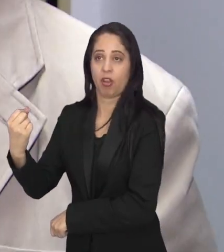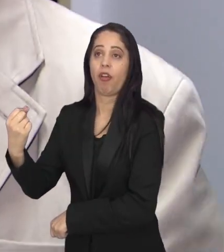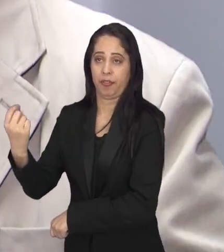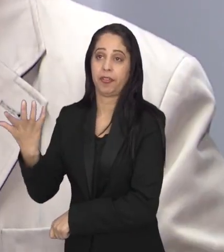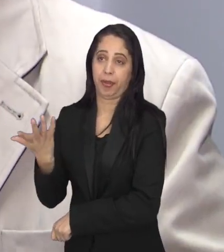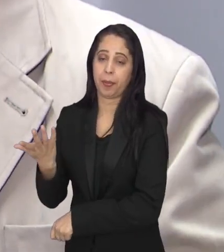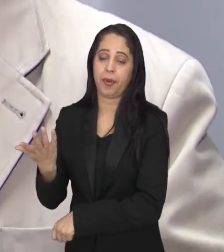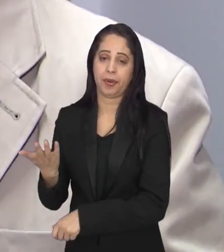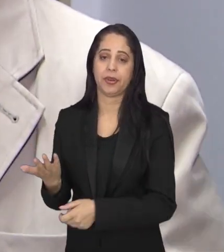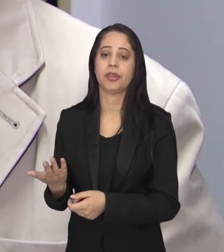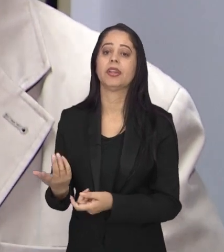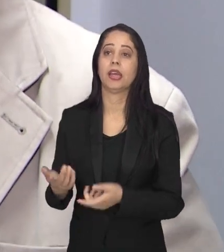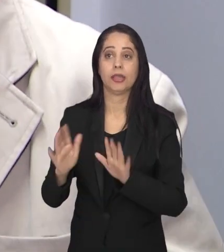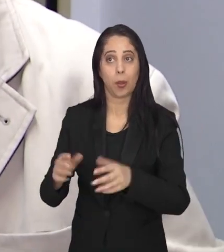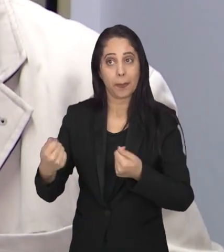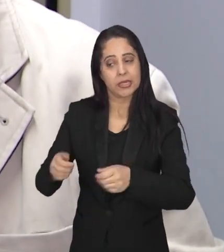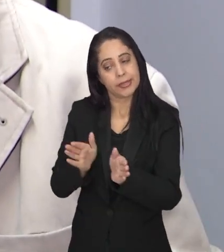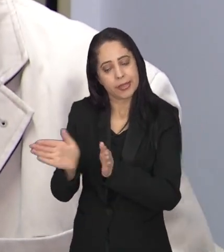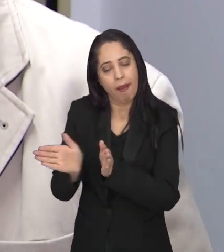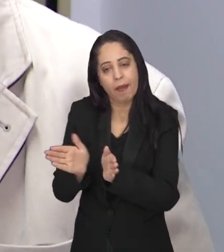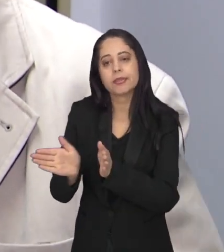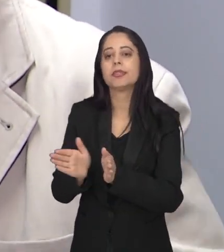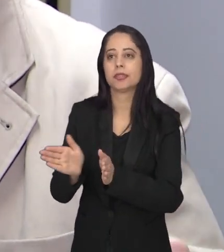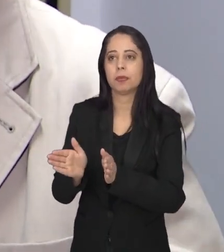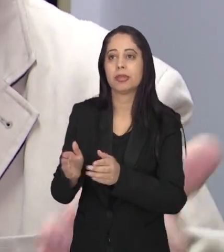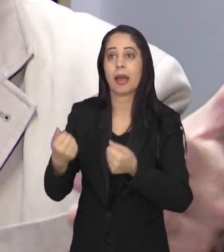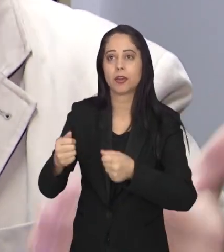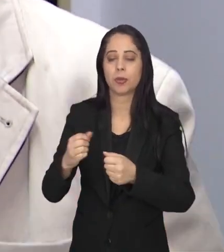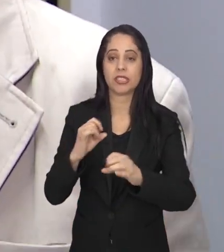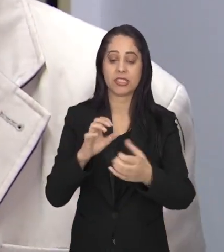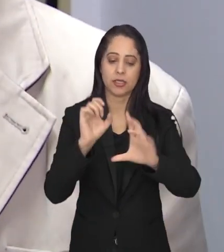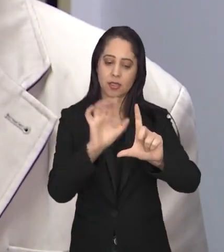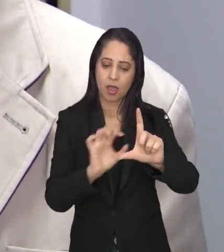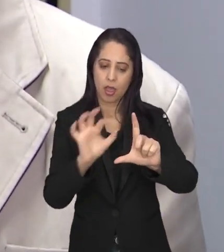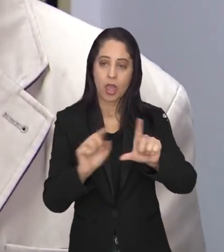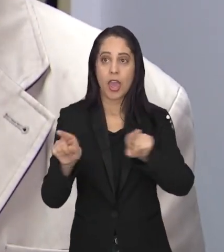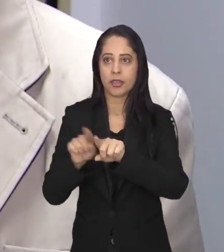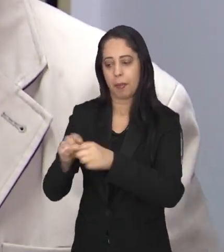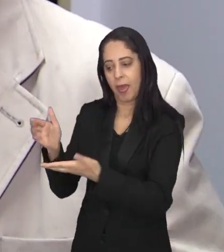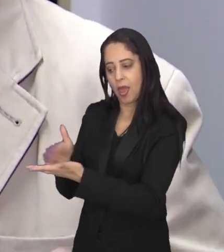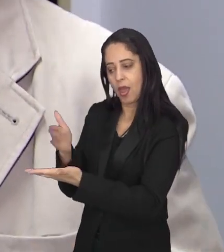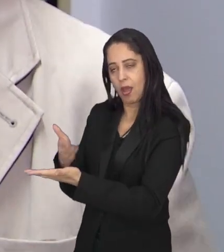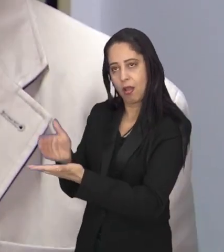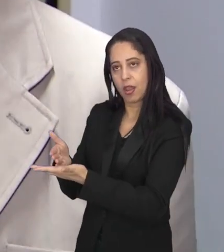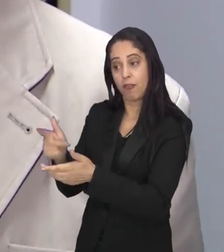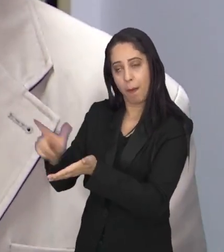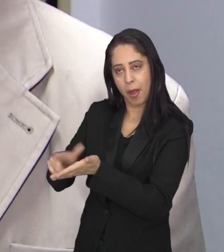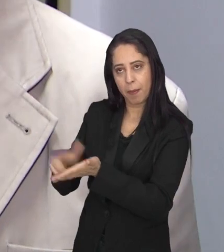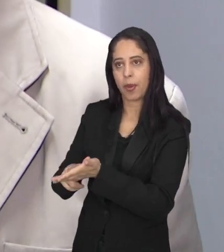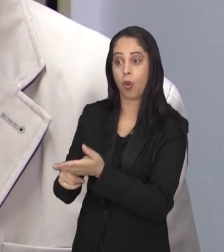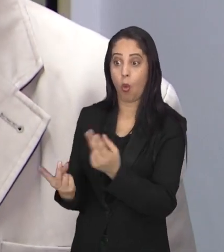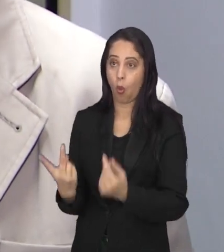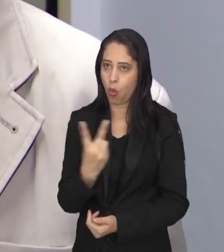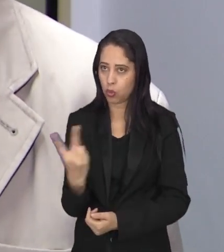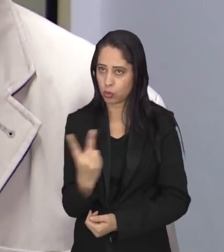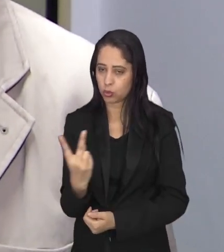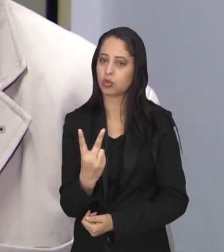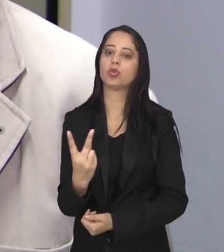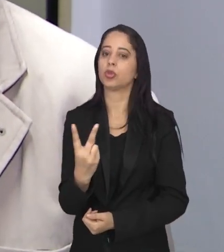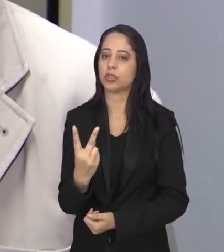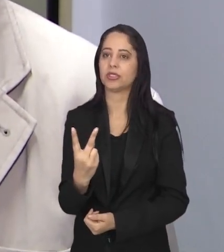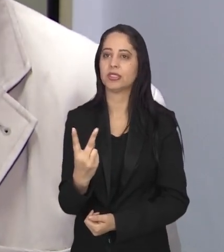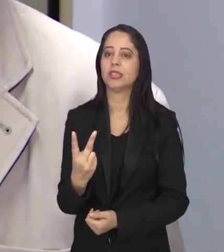dispositivo incompatível com a tecnologia. Totalmente inclusivo, né? Se você chega, não tem o cardápio físico, você